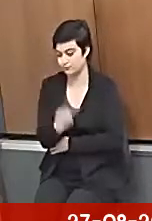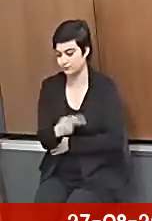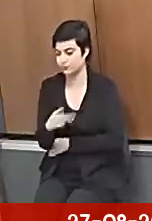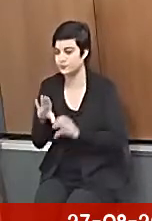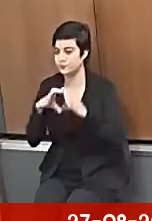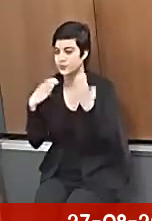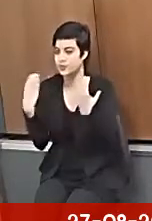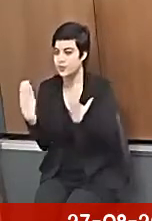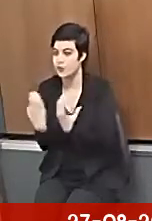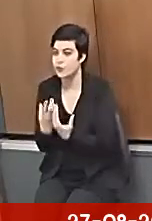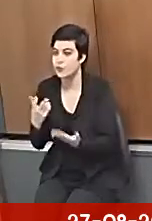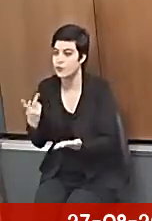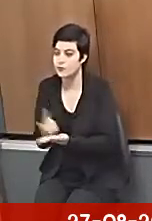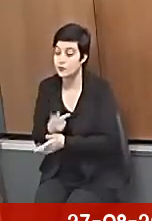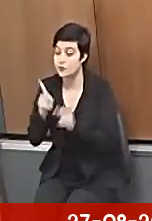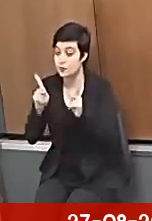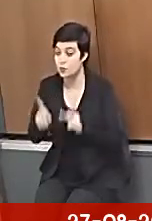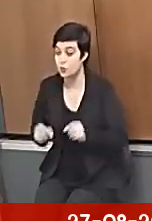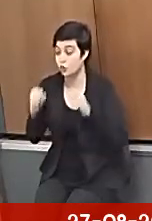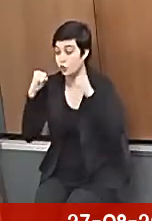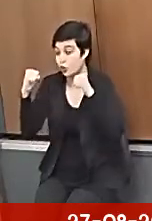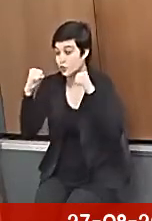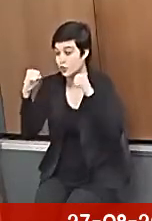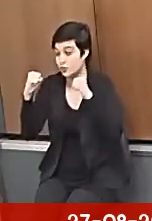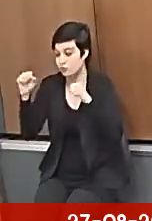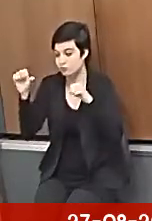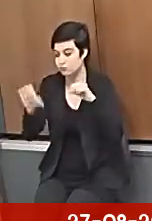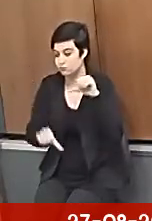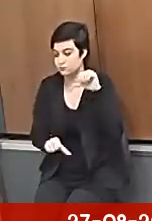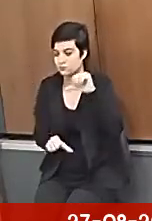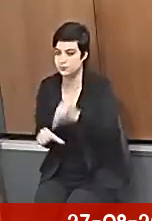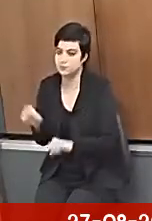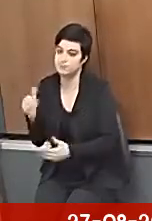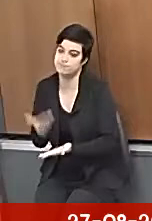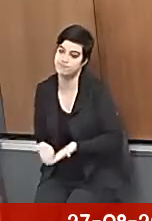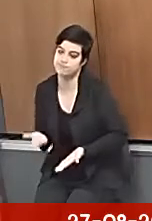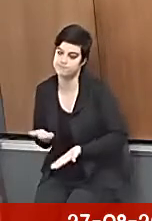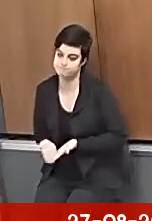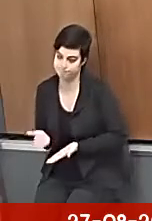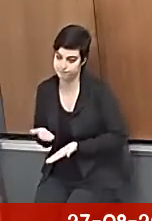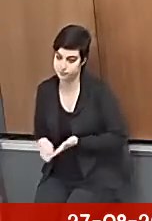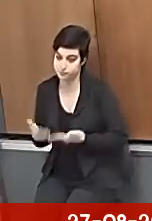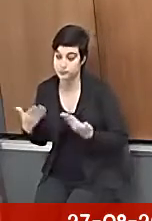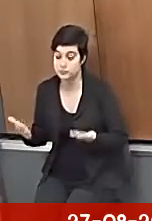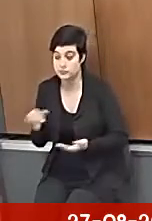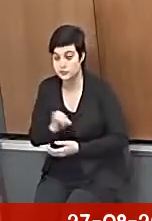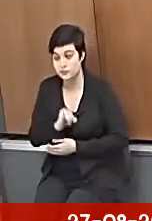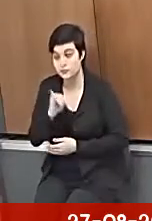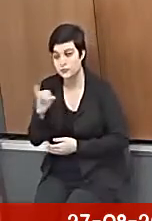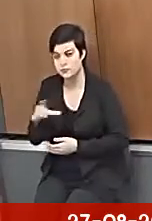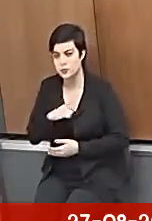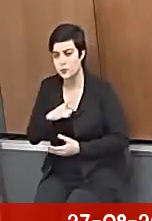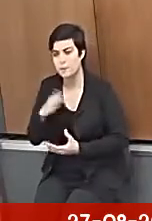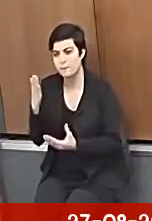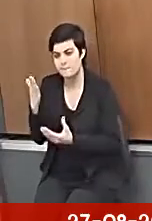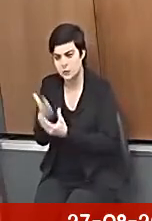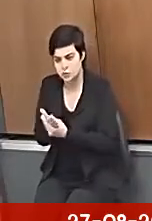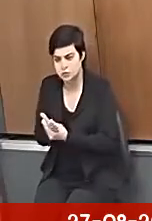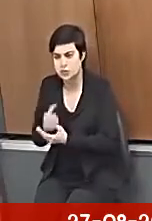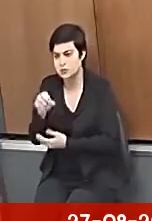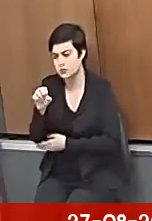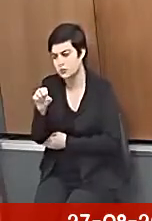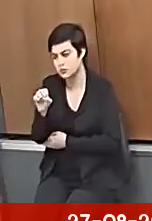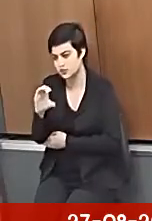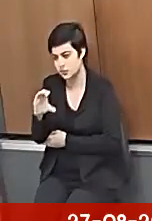torcedor sempre vencer maltratado no longo dos novos tempos então assim se for abrir uma cpi e eu espero que abra